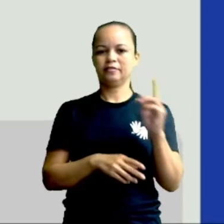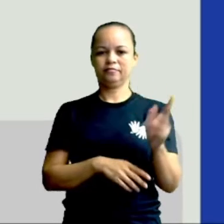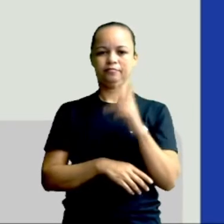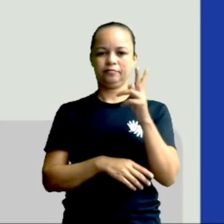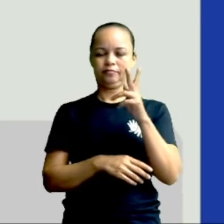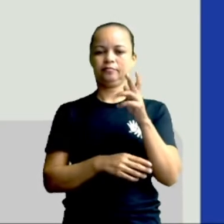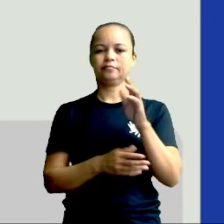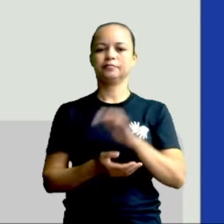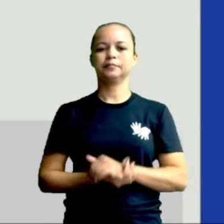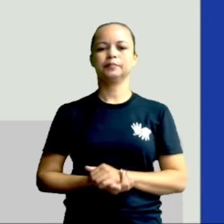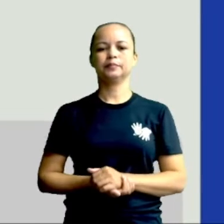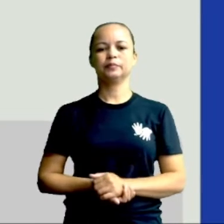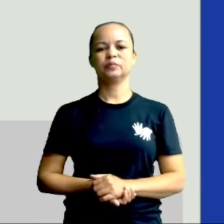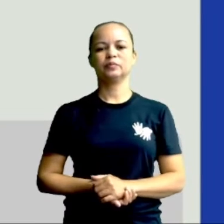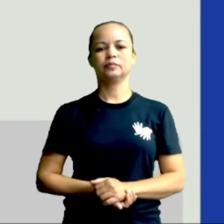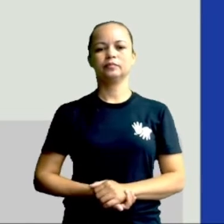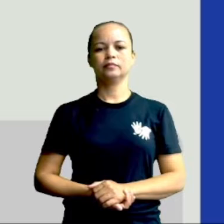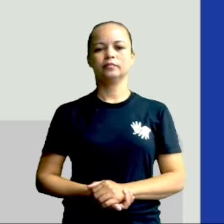Vamos lá.